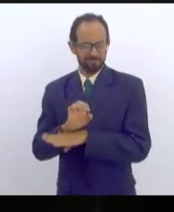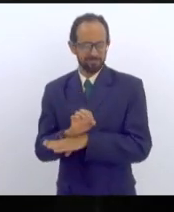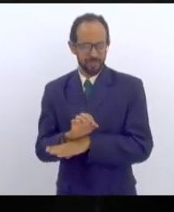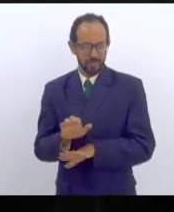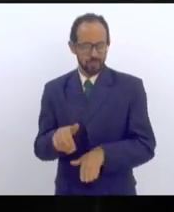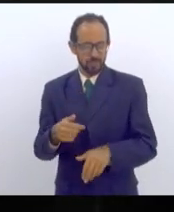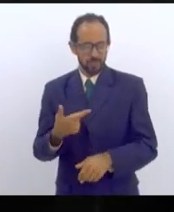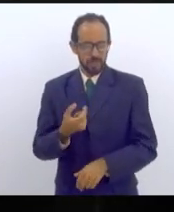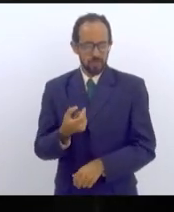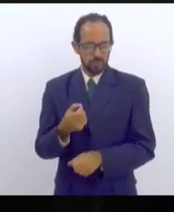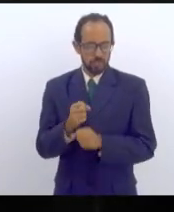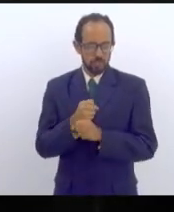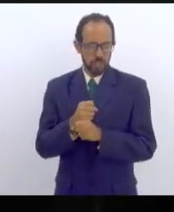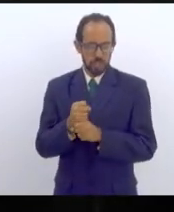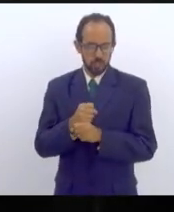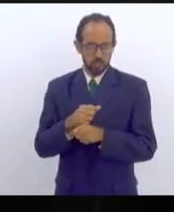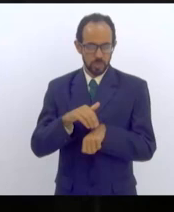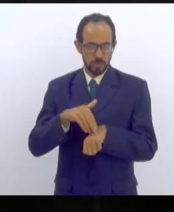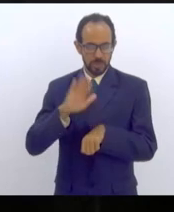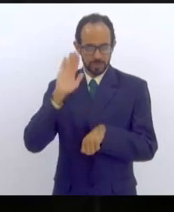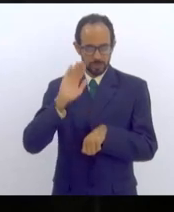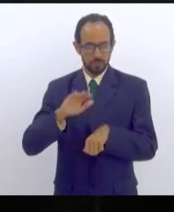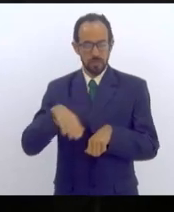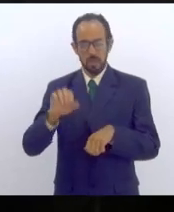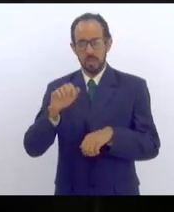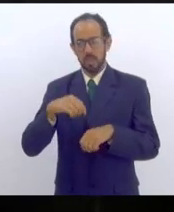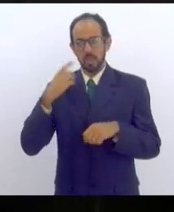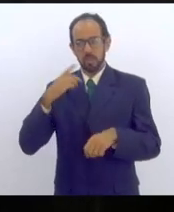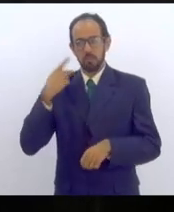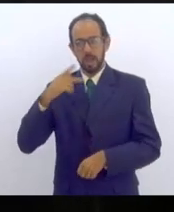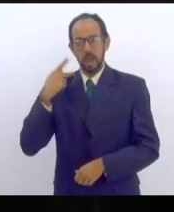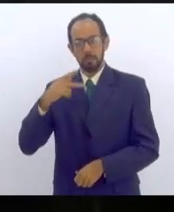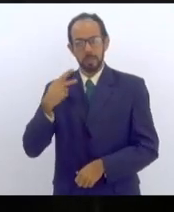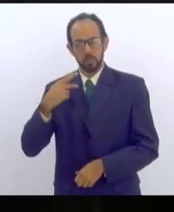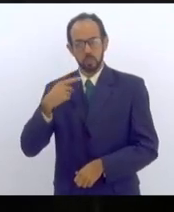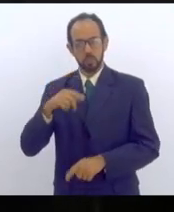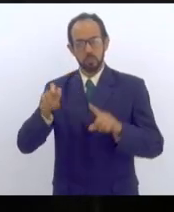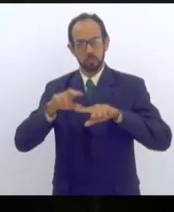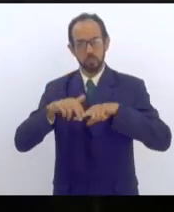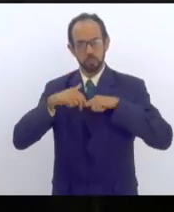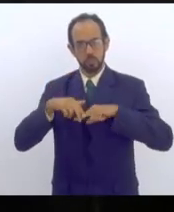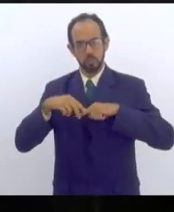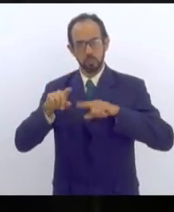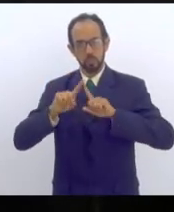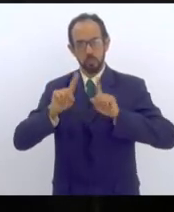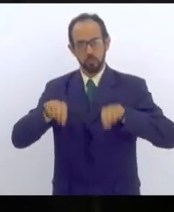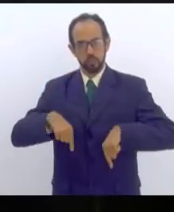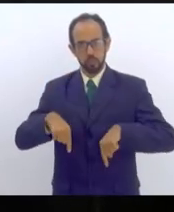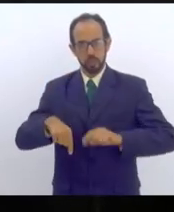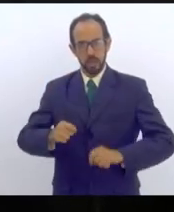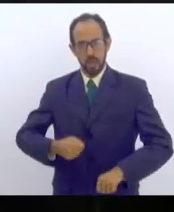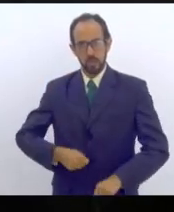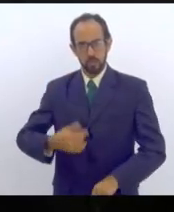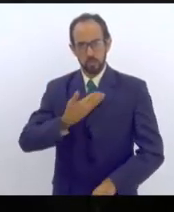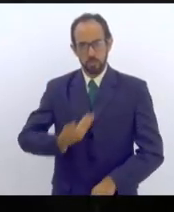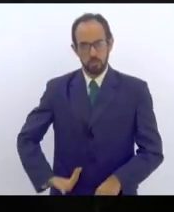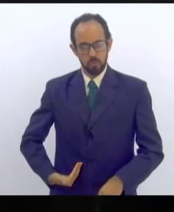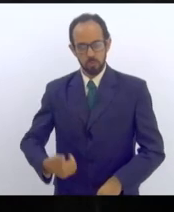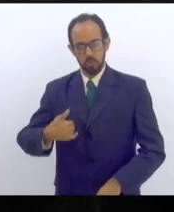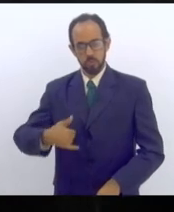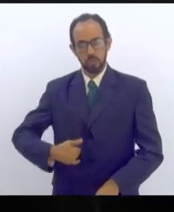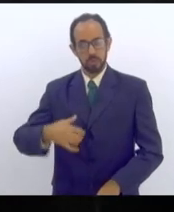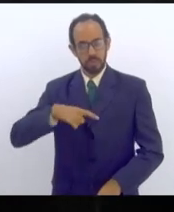no Parlamento. Por isso, sou um servidor público e me orgulho de